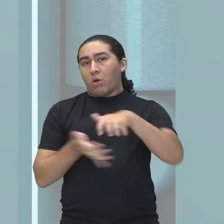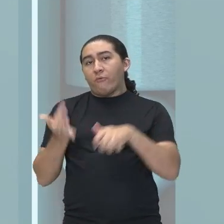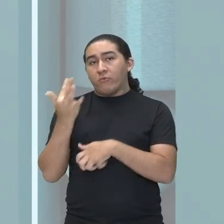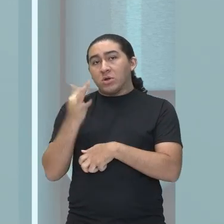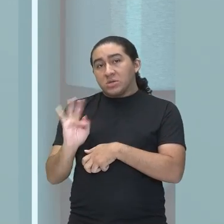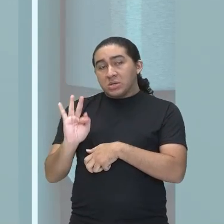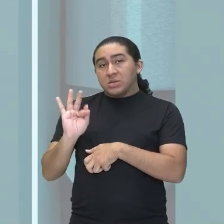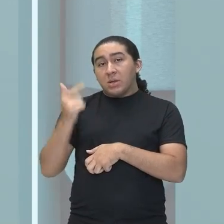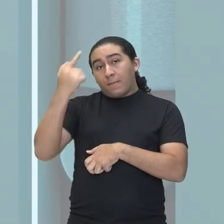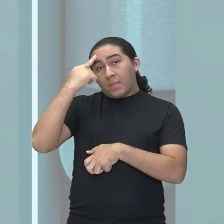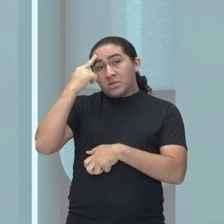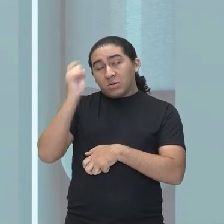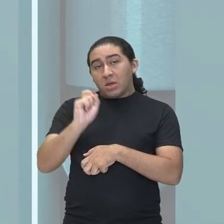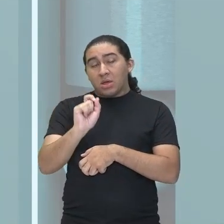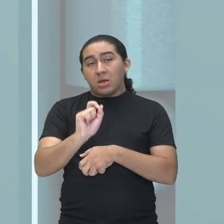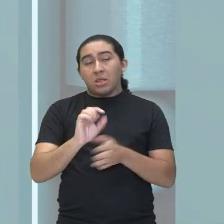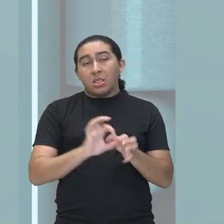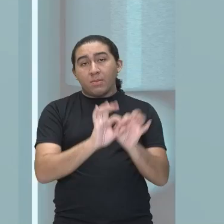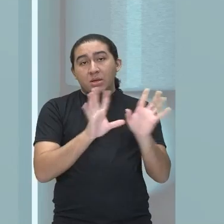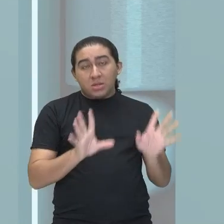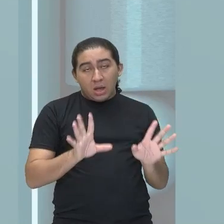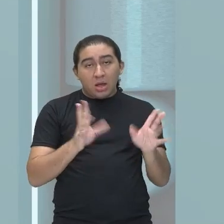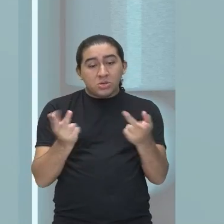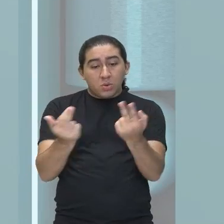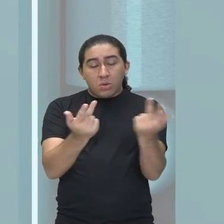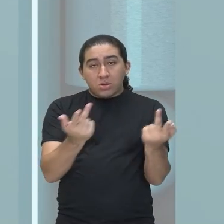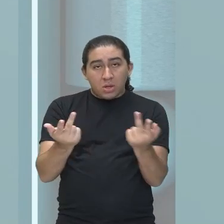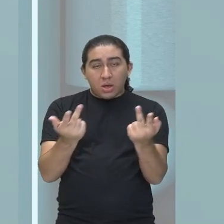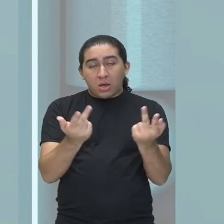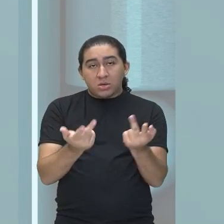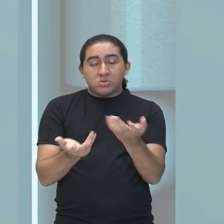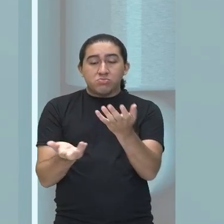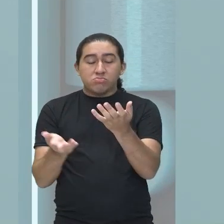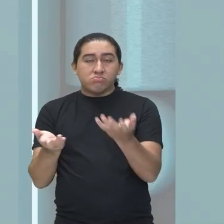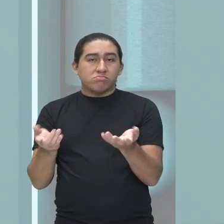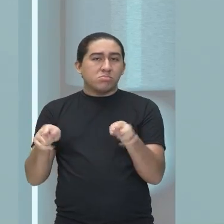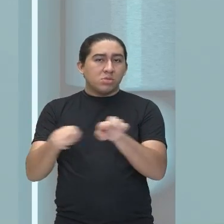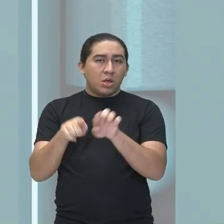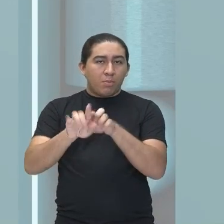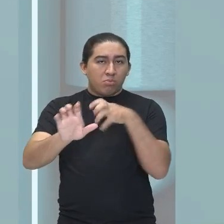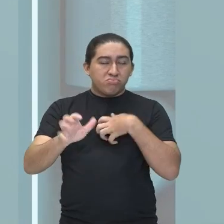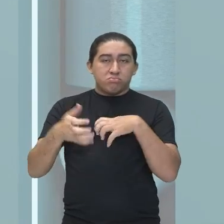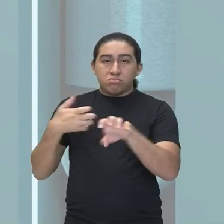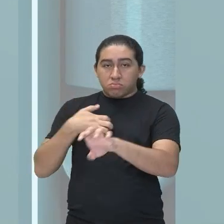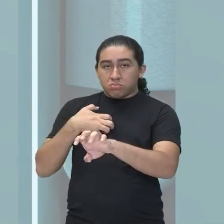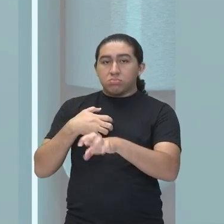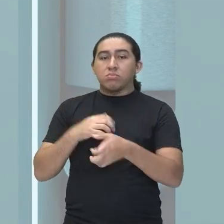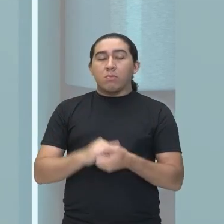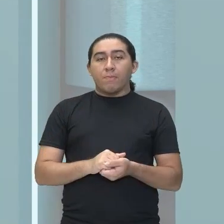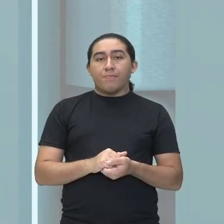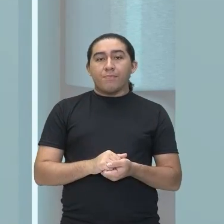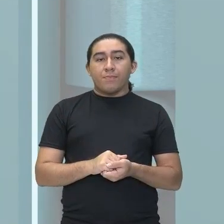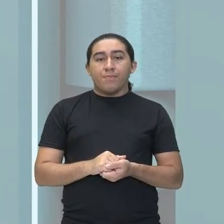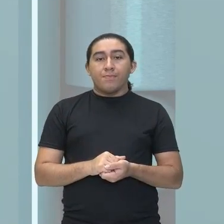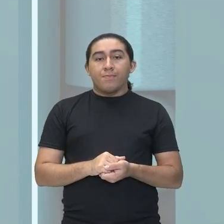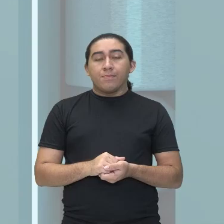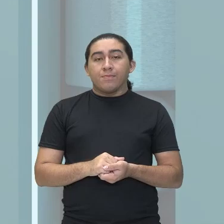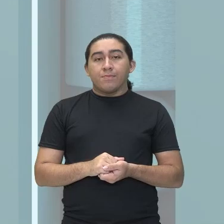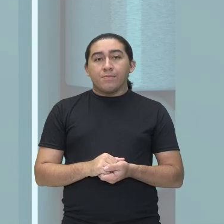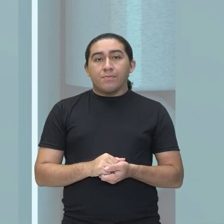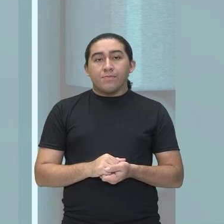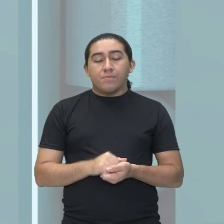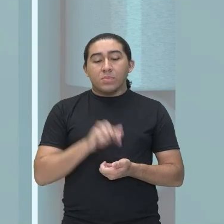era liberdade, fraternidade e igualdade. Então, a partir desse período, a partir da